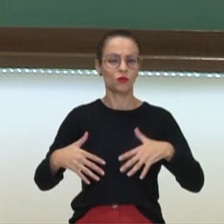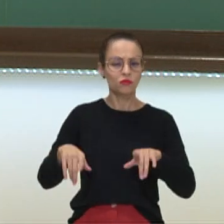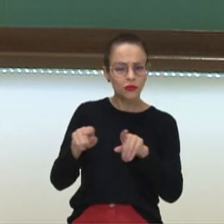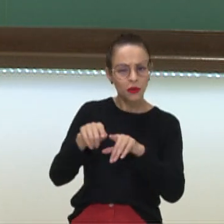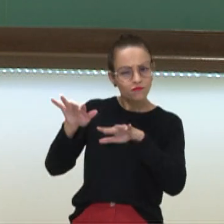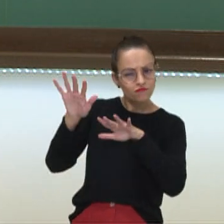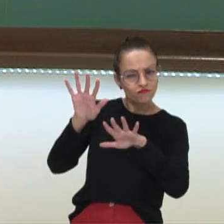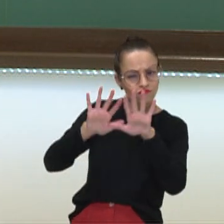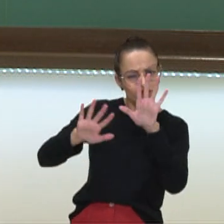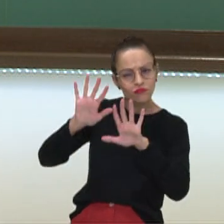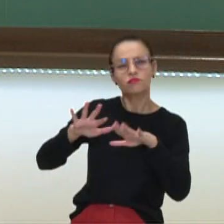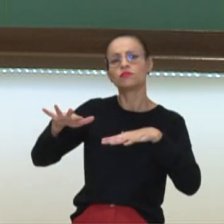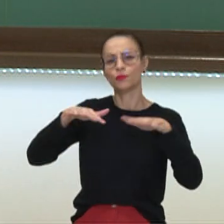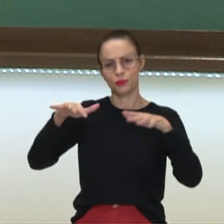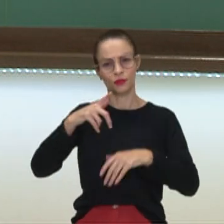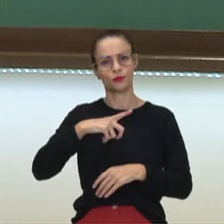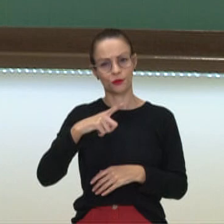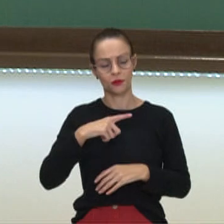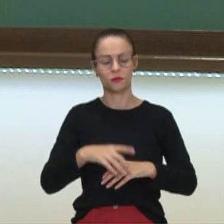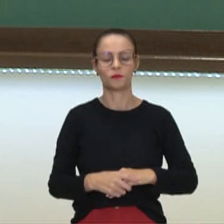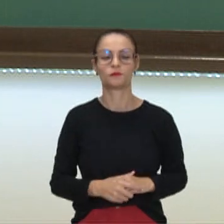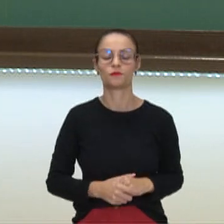na imagem da arte rupestre.